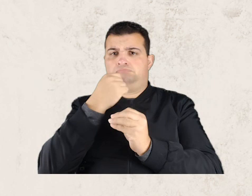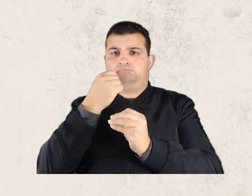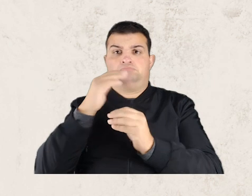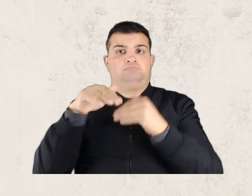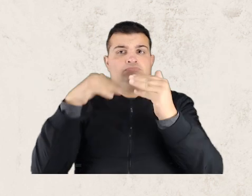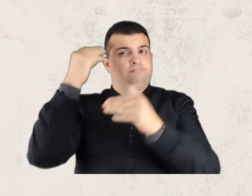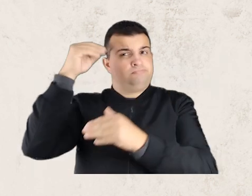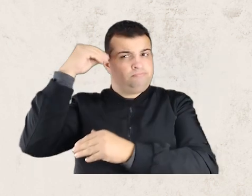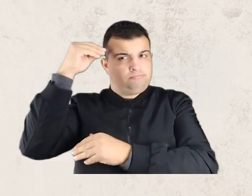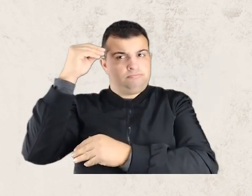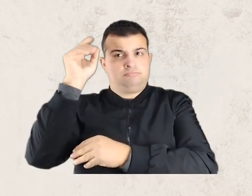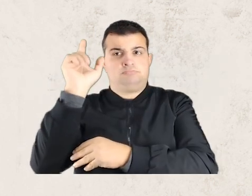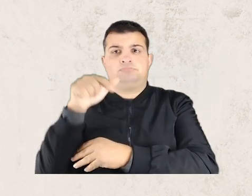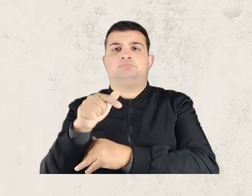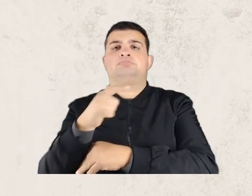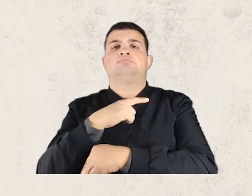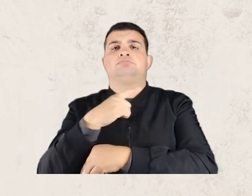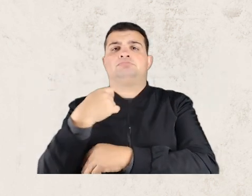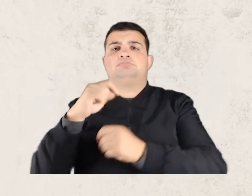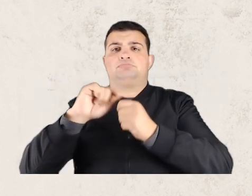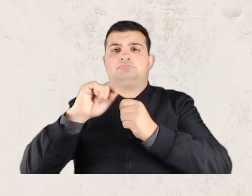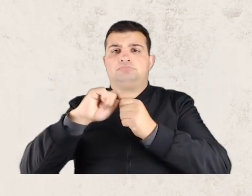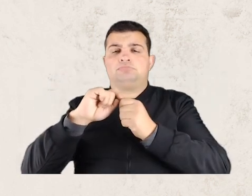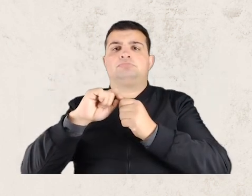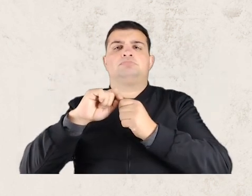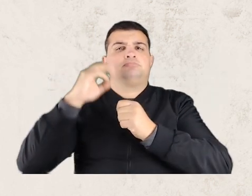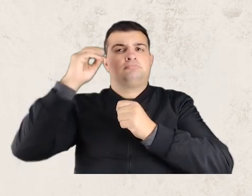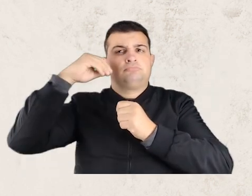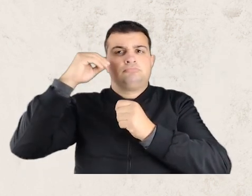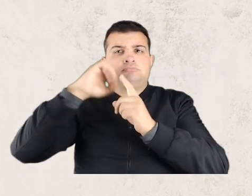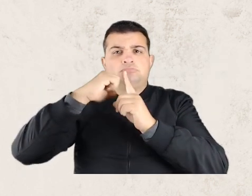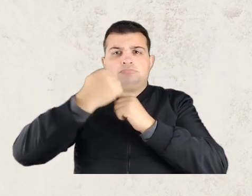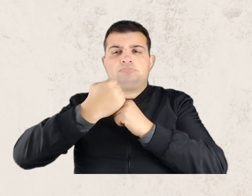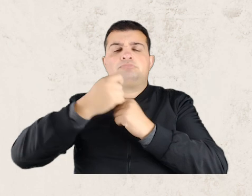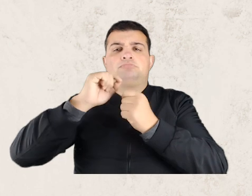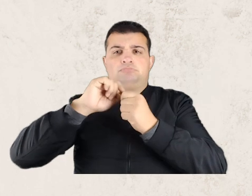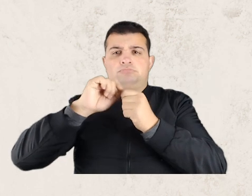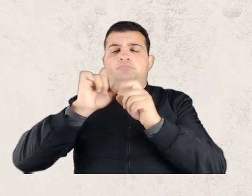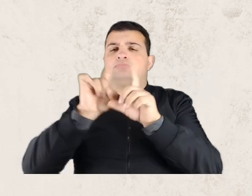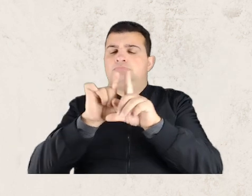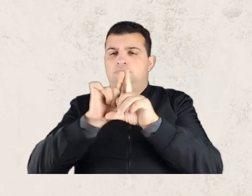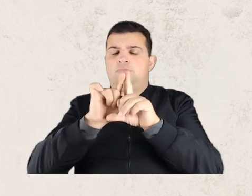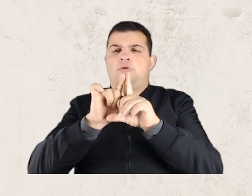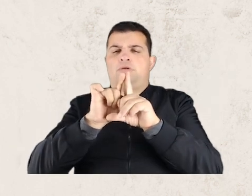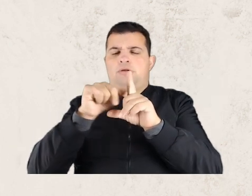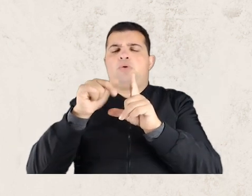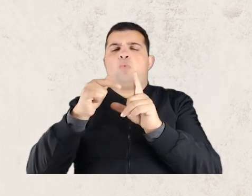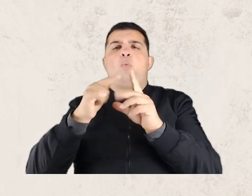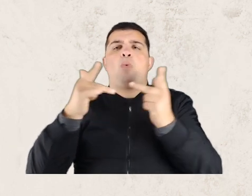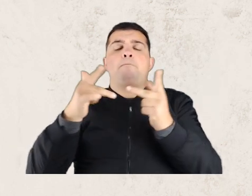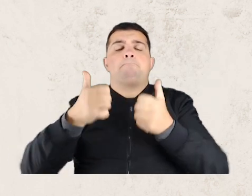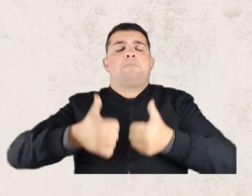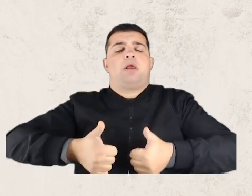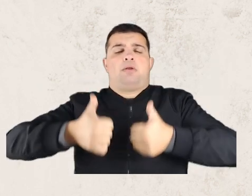para a psicologia. Então, o que nós tínhamos que fazer é que essa psicologia social fosse também uma prática